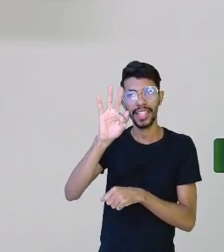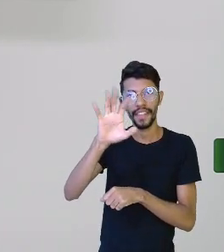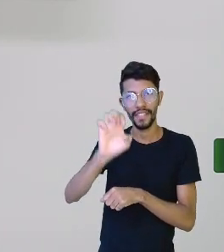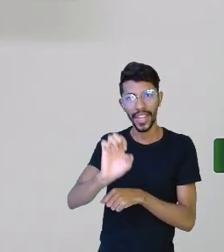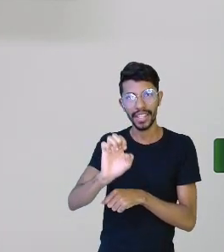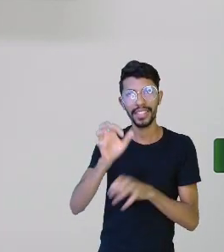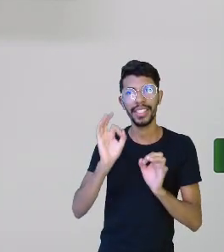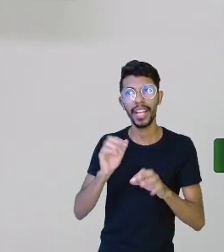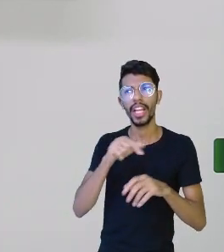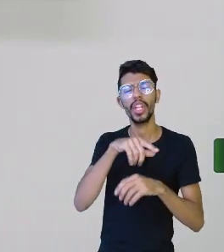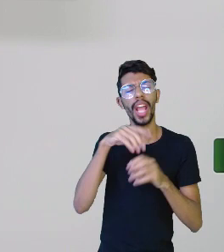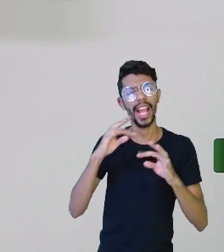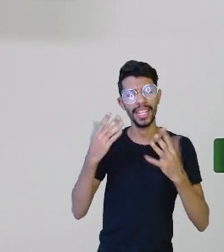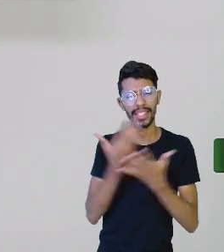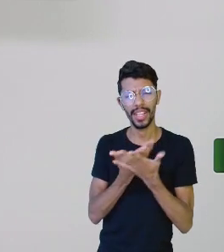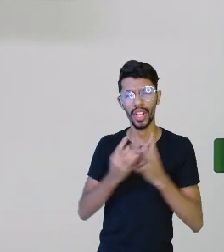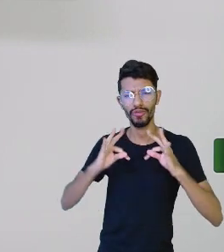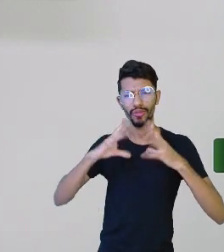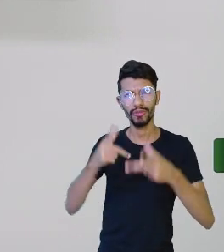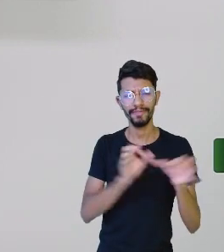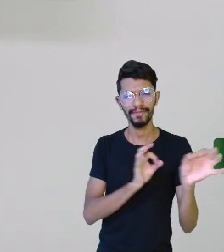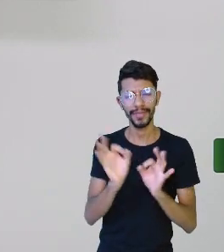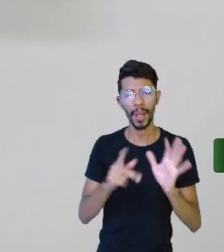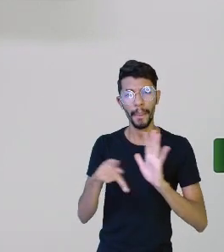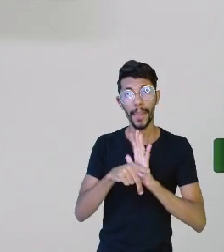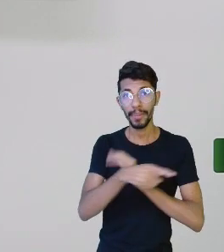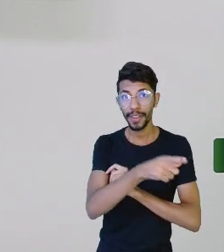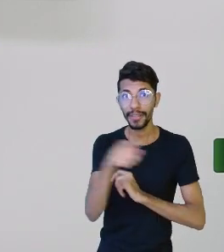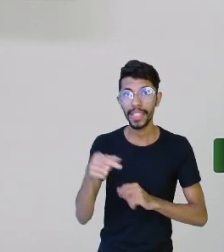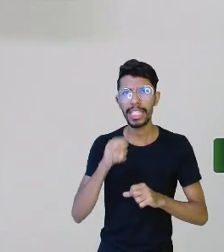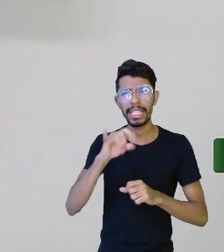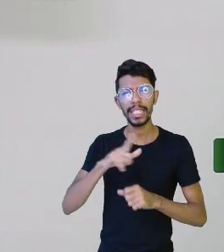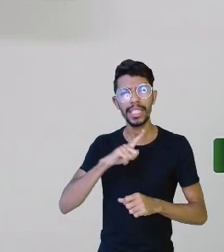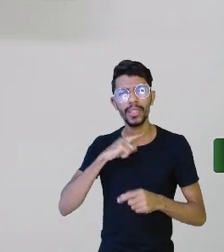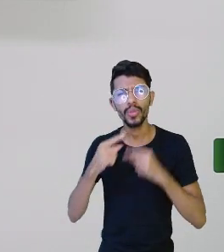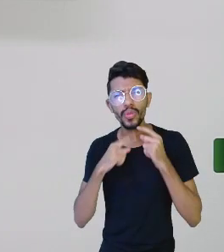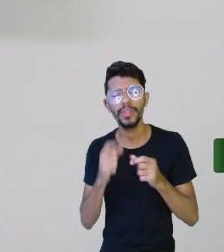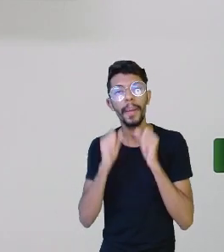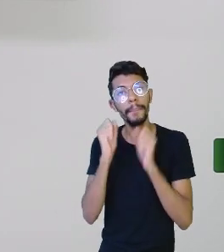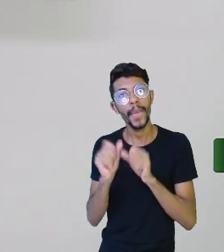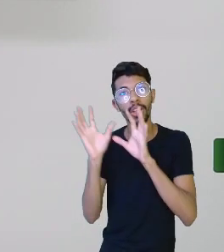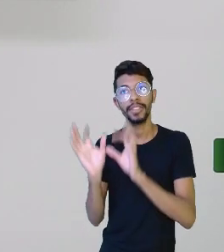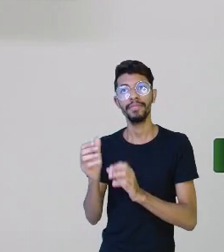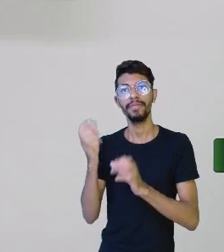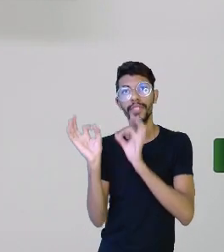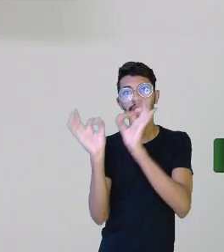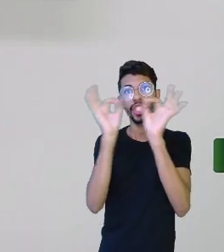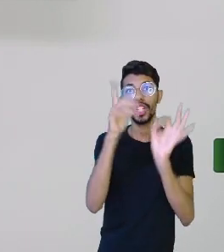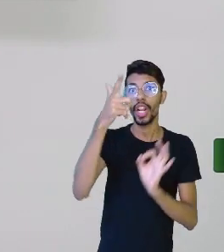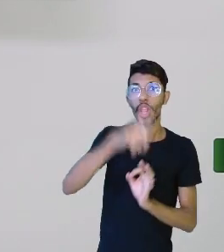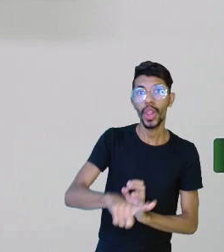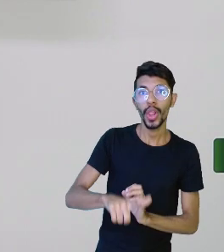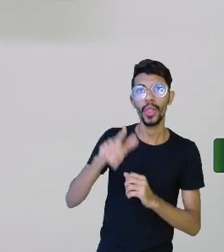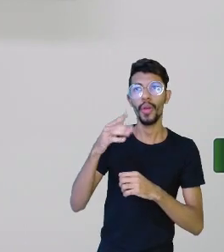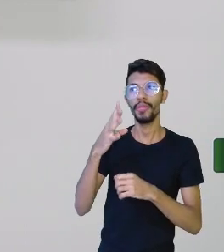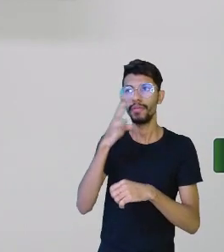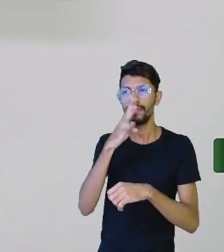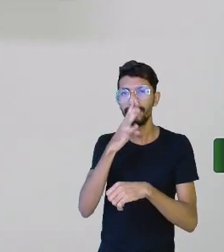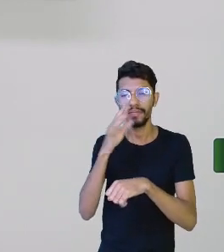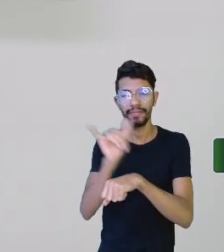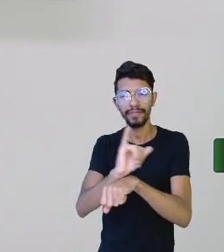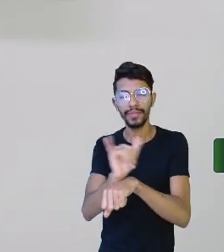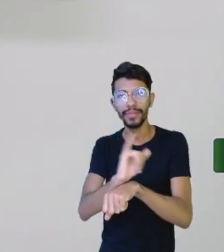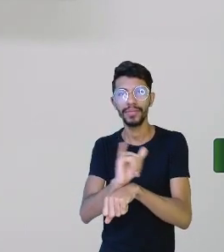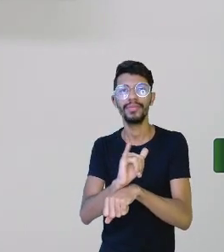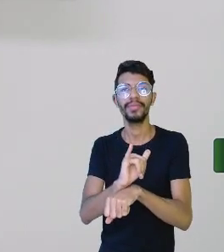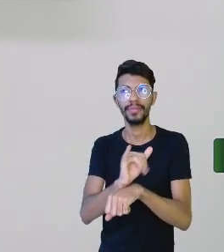Se tiver qualquer dúvida, é só vocês acessarem. Assistirão todas sem perder nenhum detalhe,